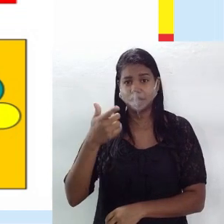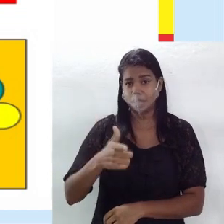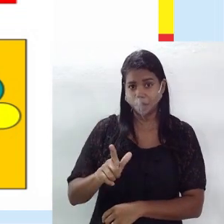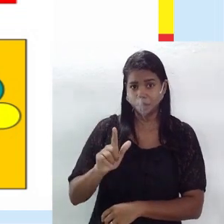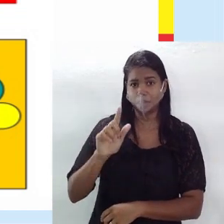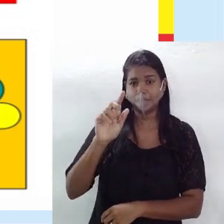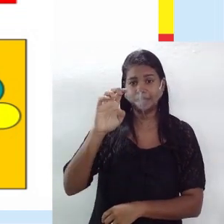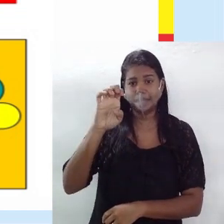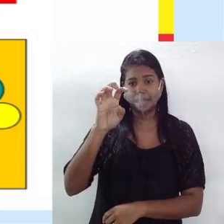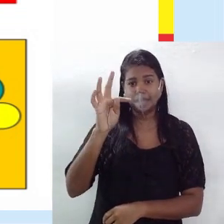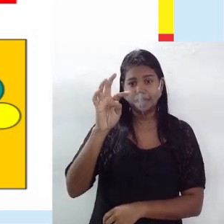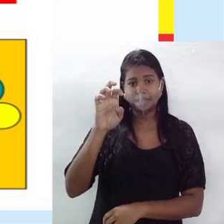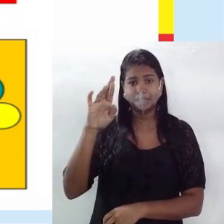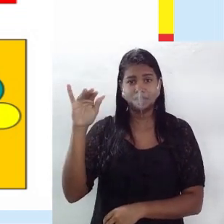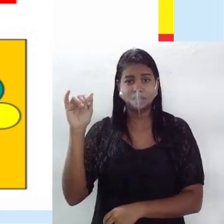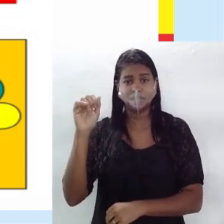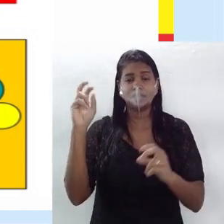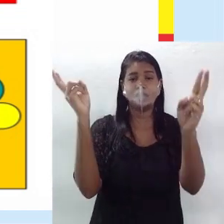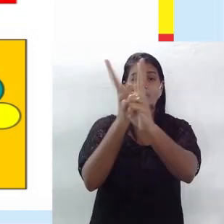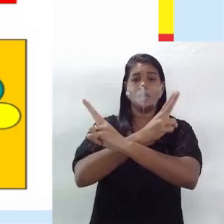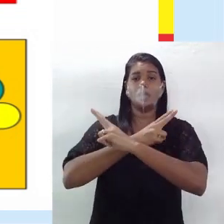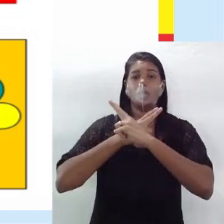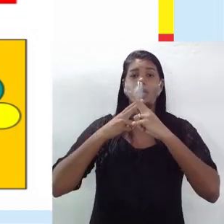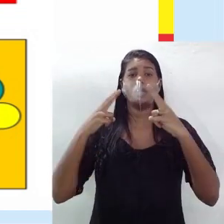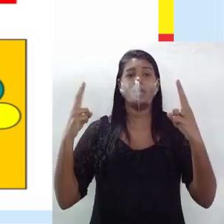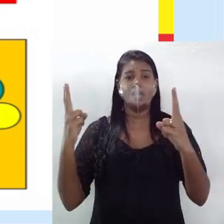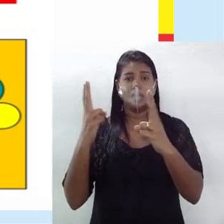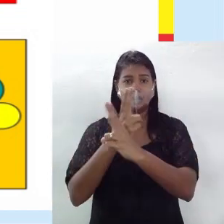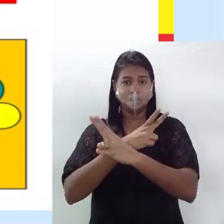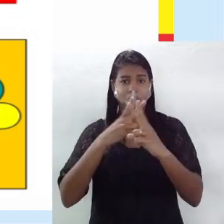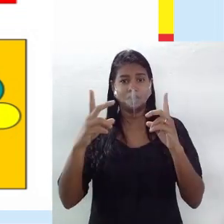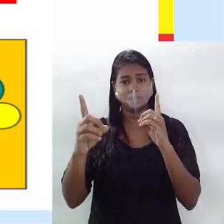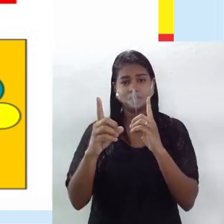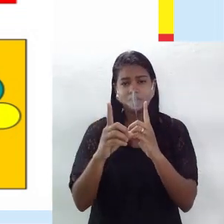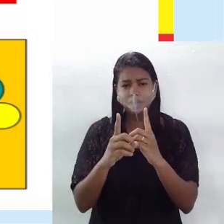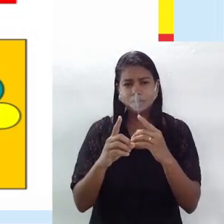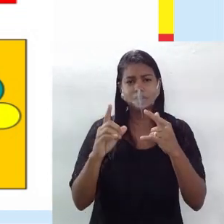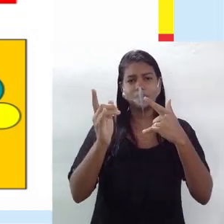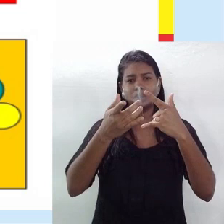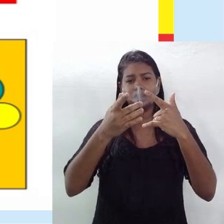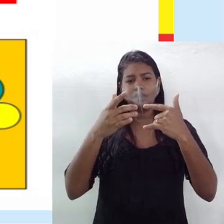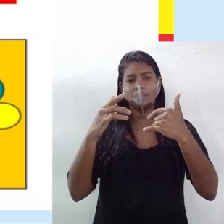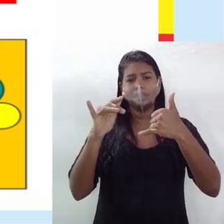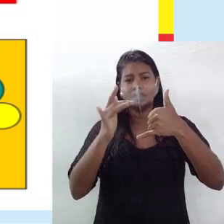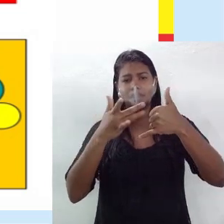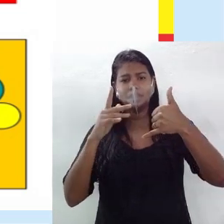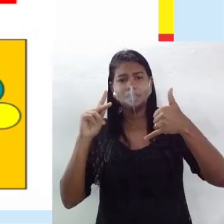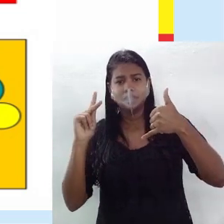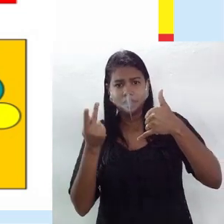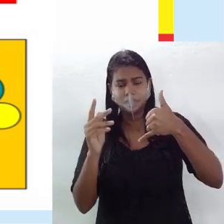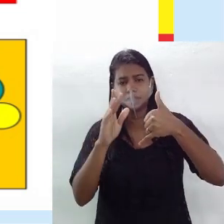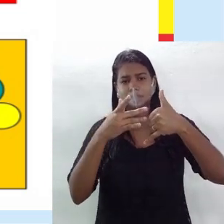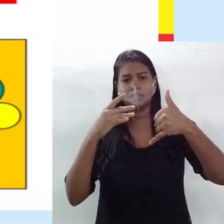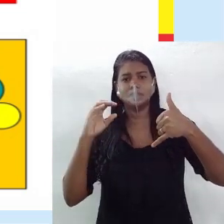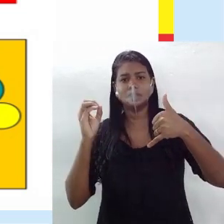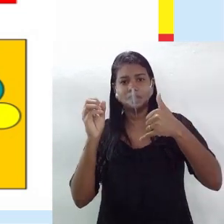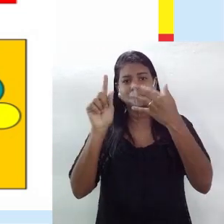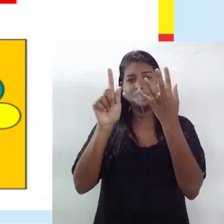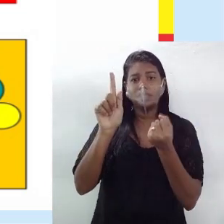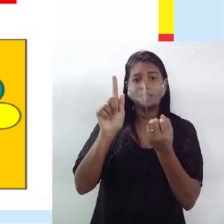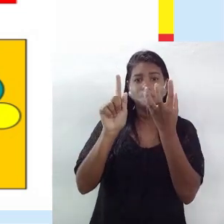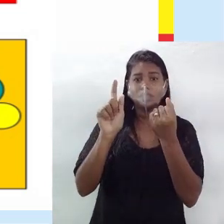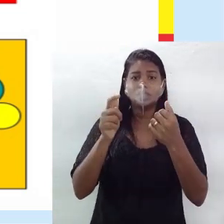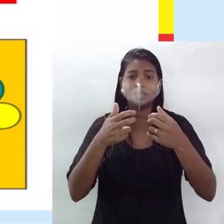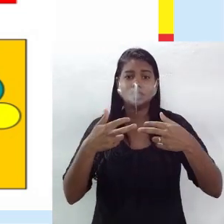tem o ar. No ar, você vai encontrar nitrogênio, oxigênio e outros gases.